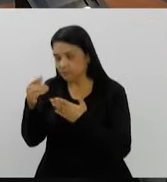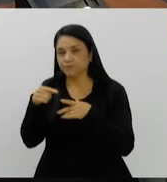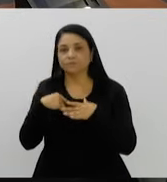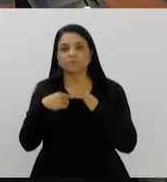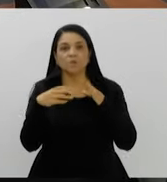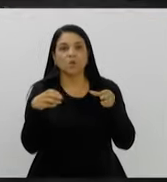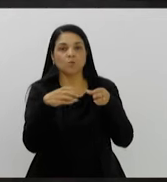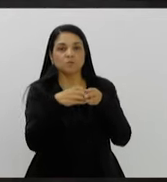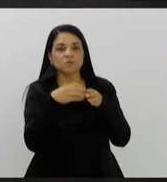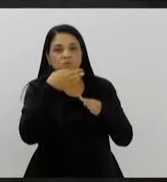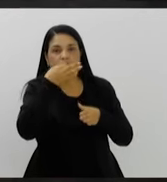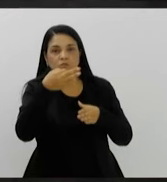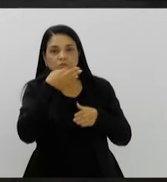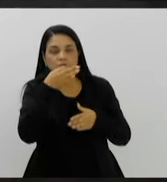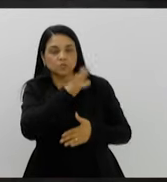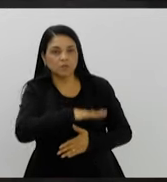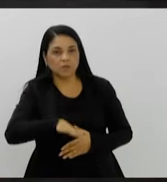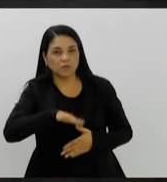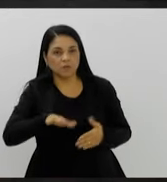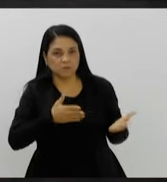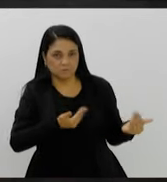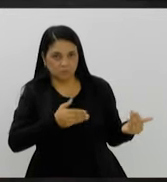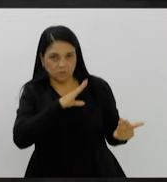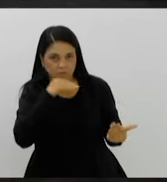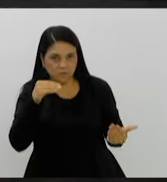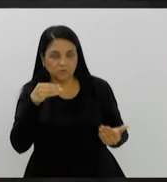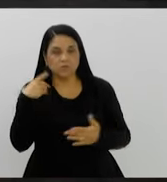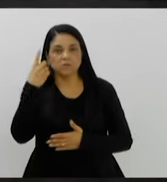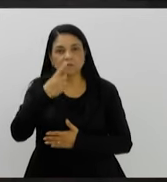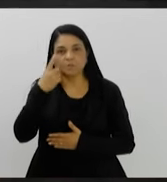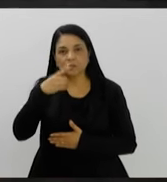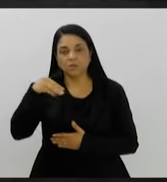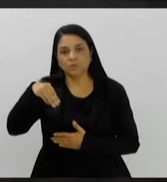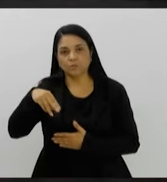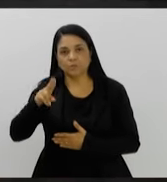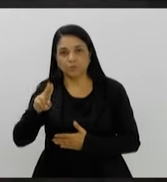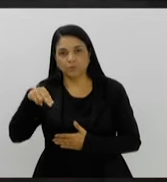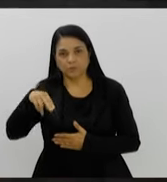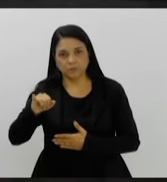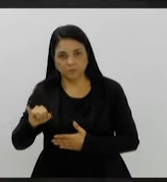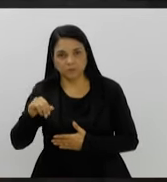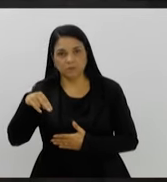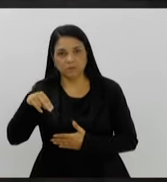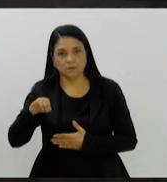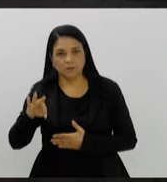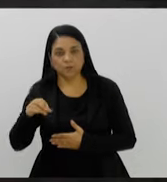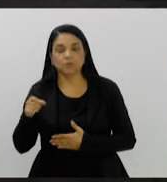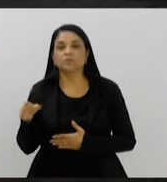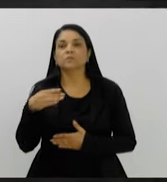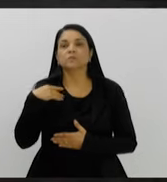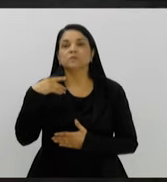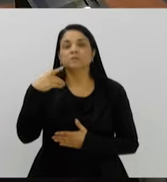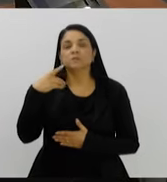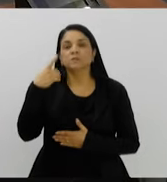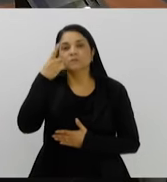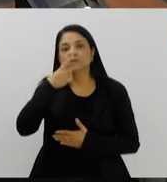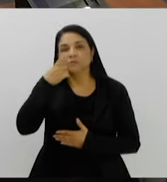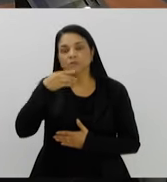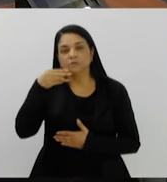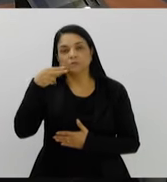de assuntos da criança do Adolescente Deputado mun Neto deputada tia Ju por